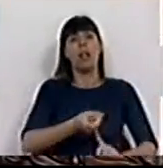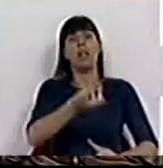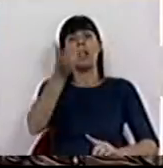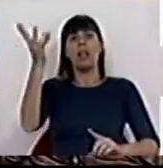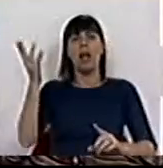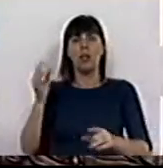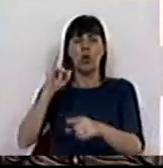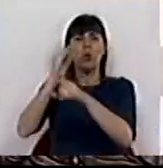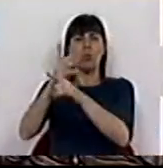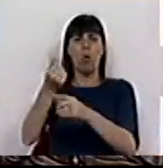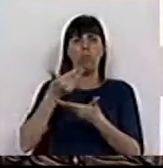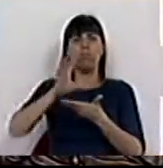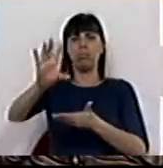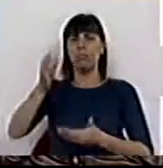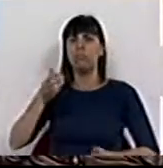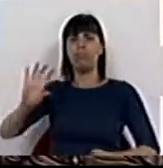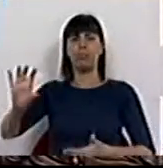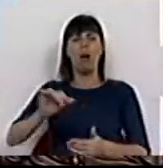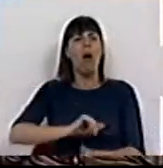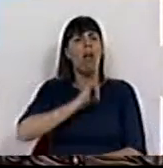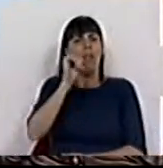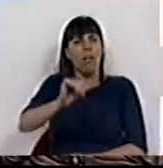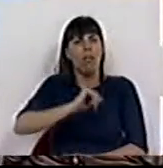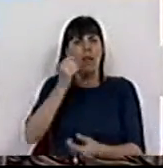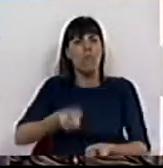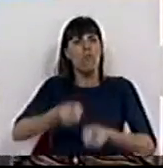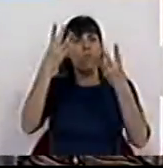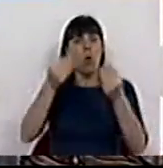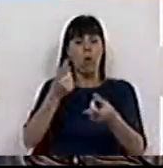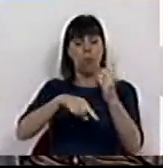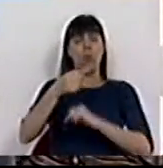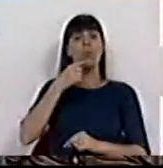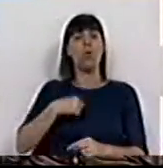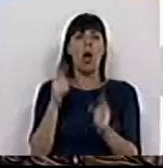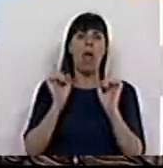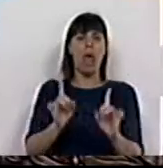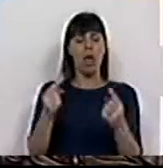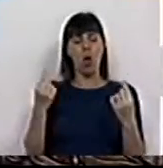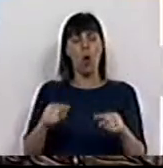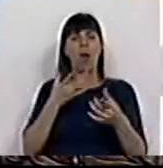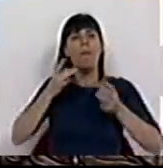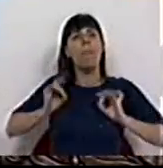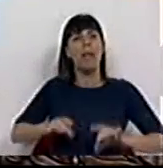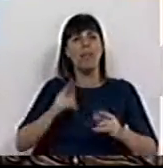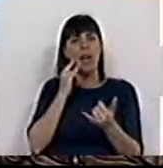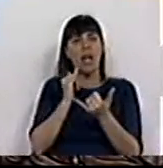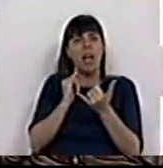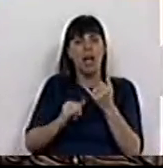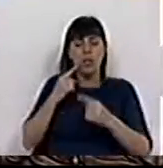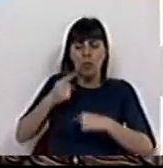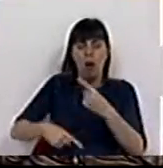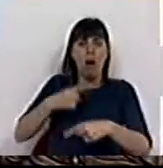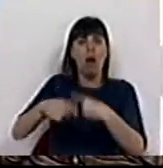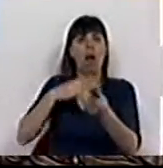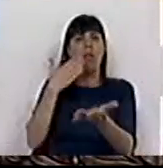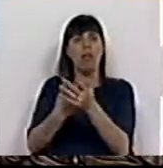vezes apareceu outro tanto. E aparece sempre, porque dizem-nos, é a única forma de evitar o risco sistémico